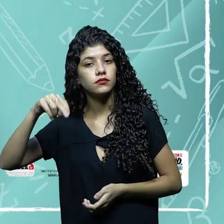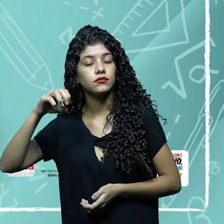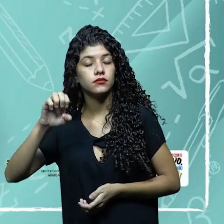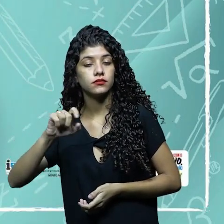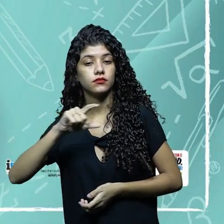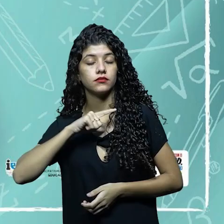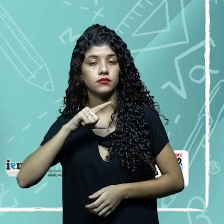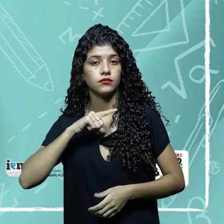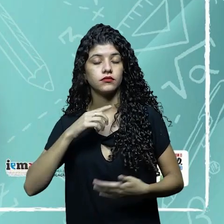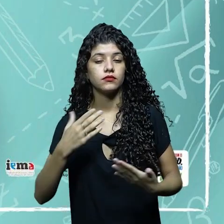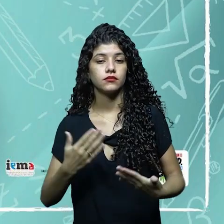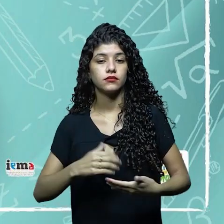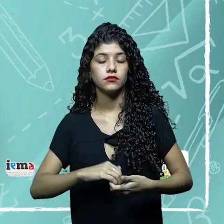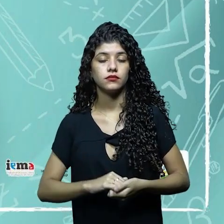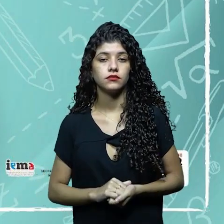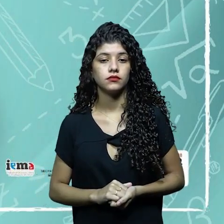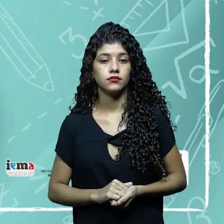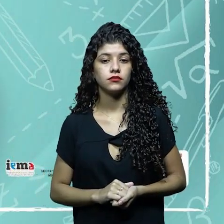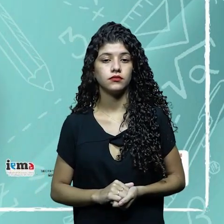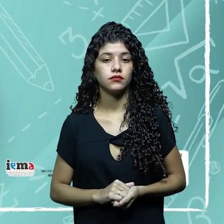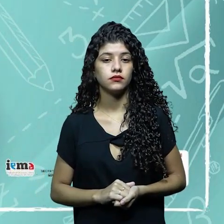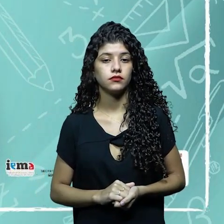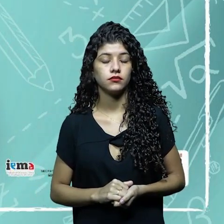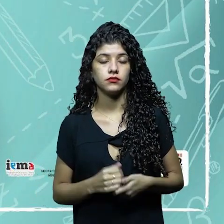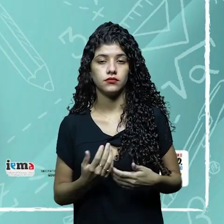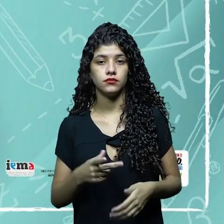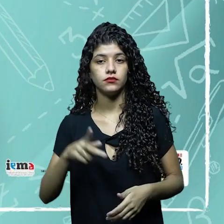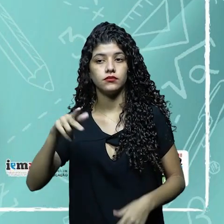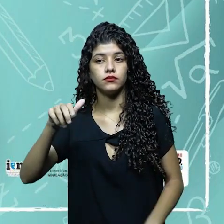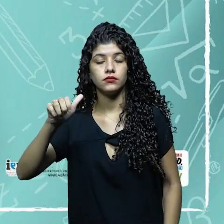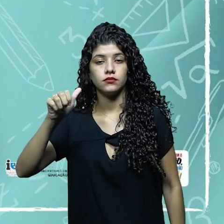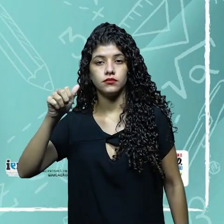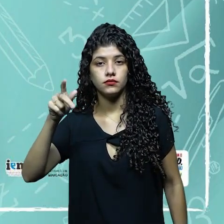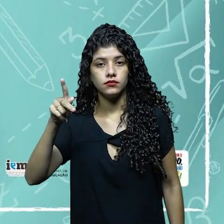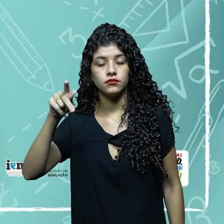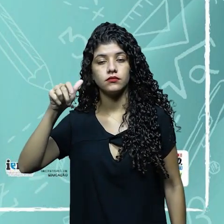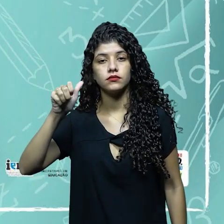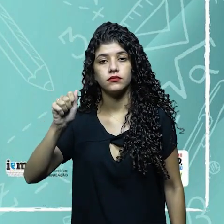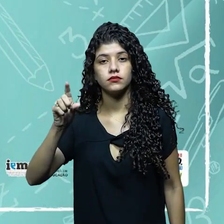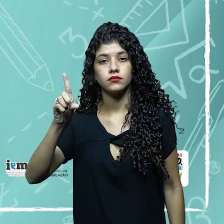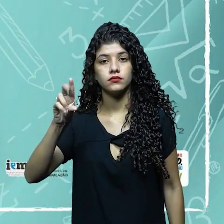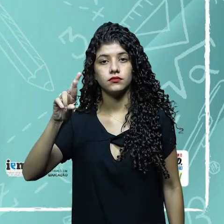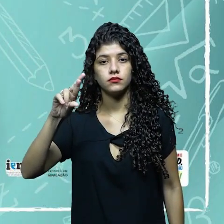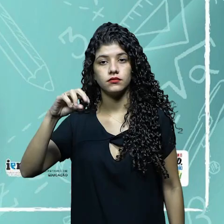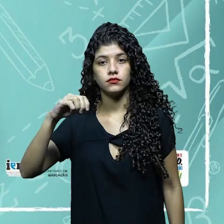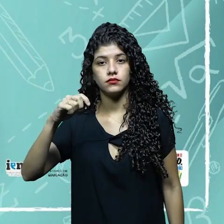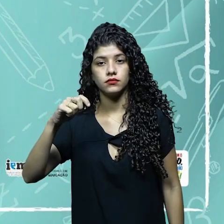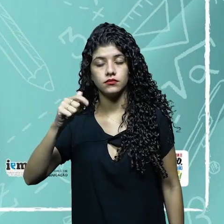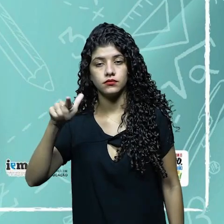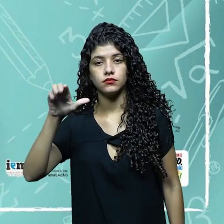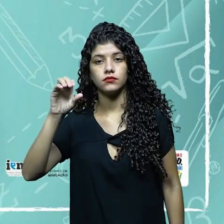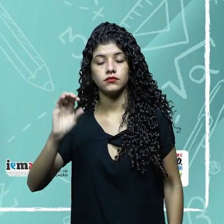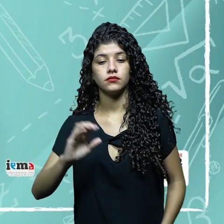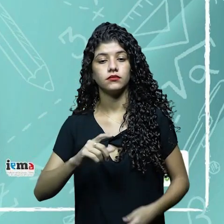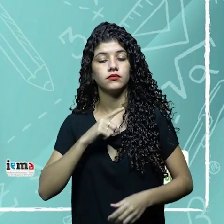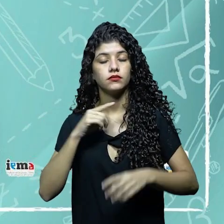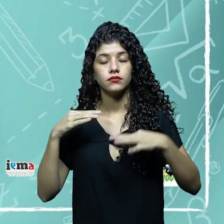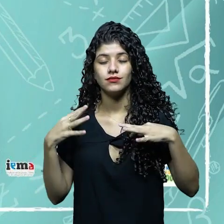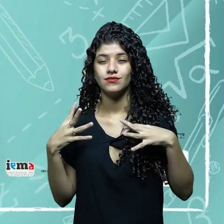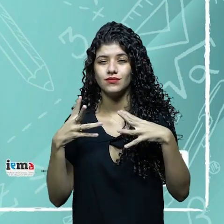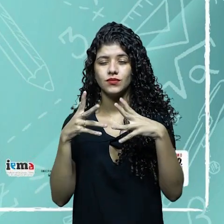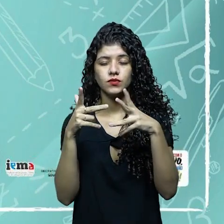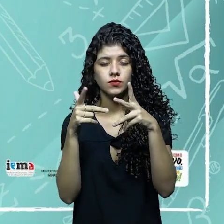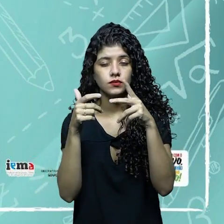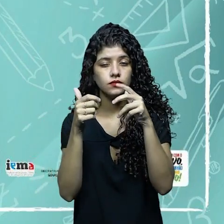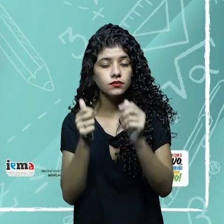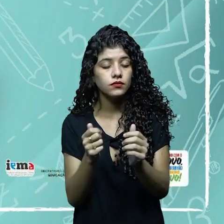faz parte do menu padrão. Dentro do padrão, eu tenho todos os itens, na